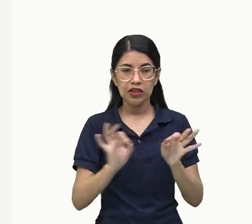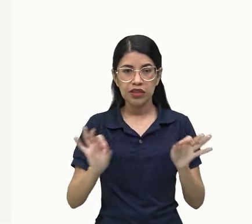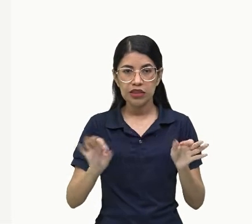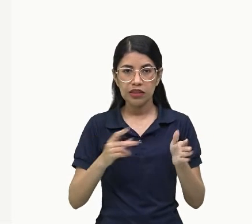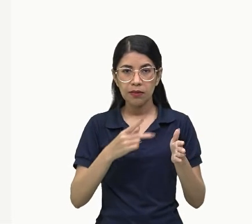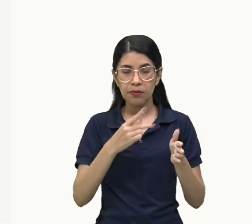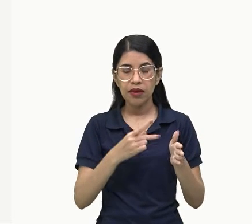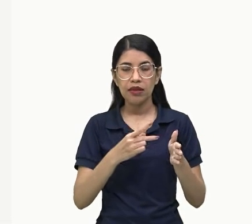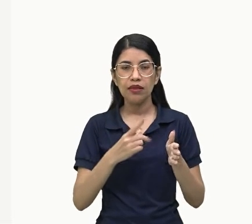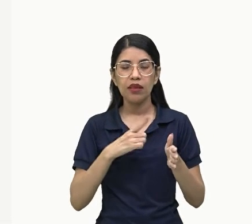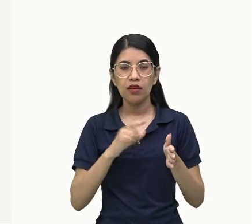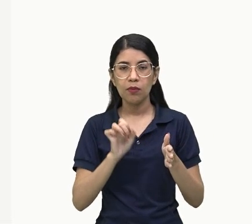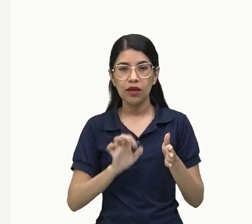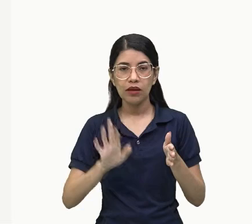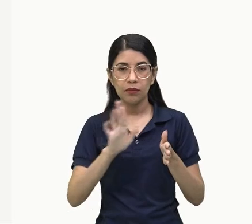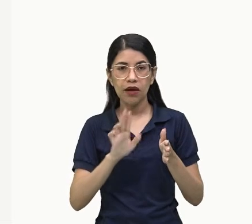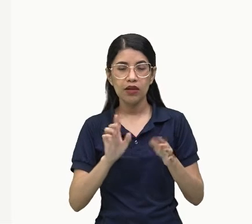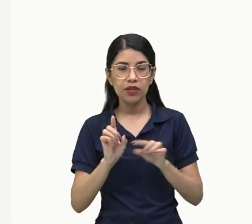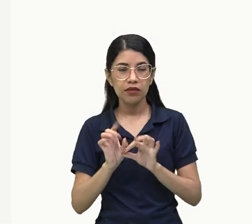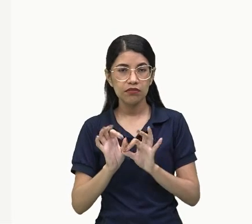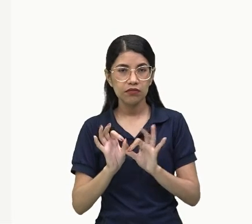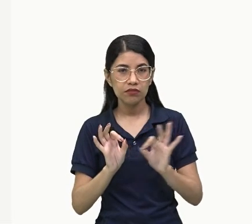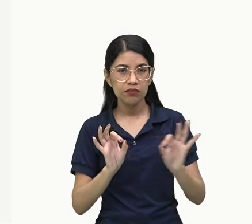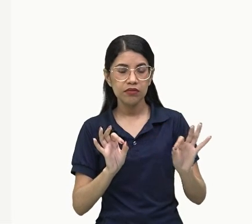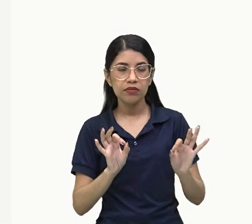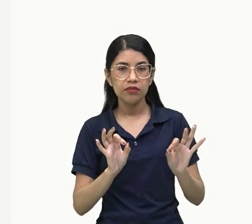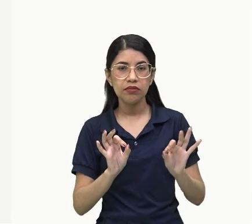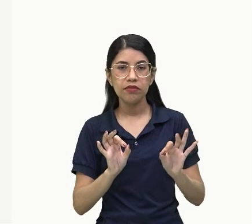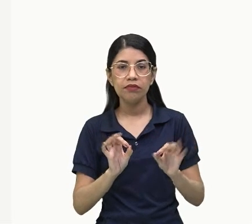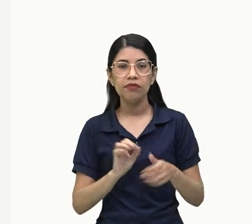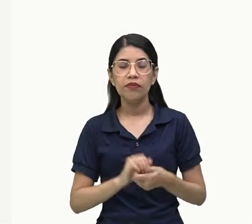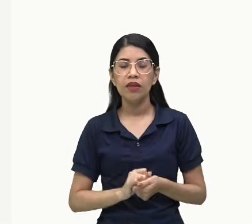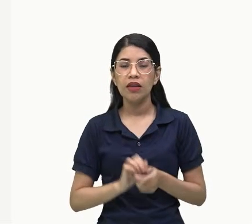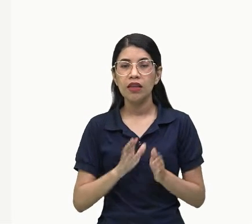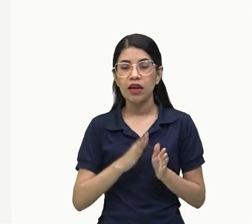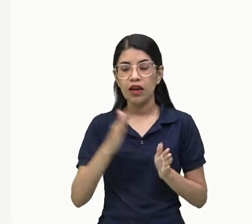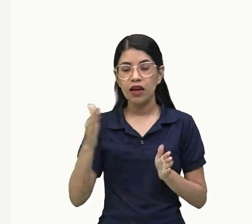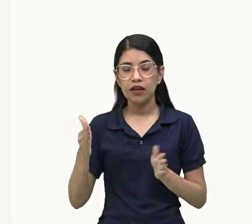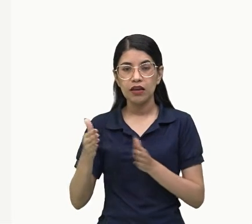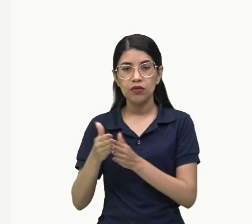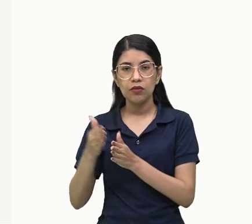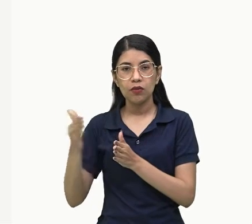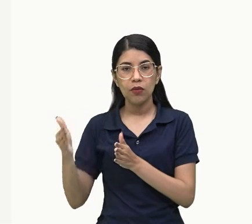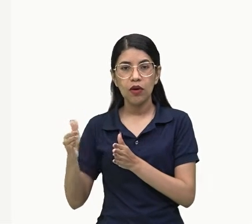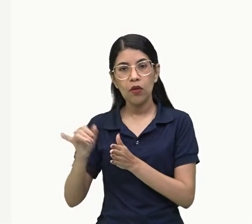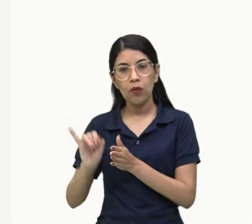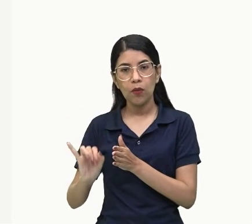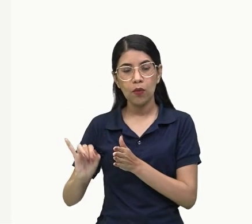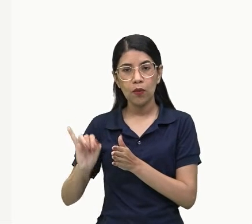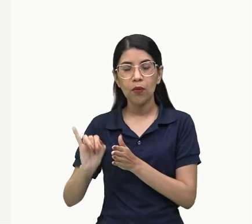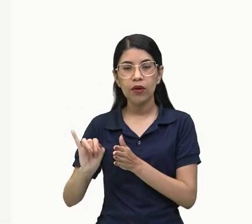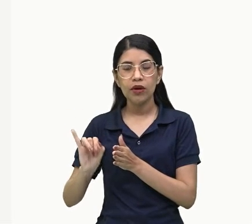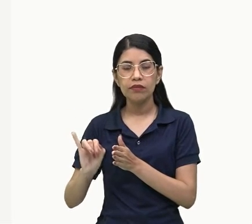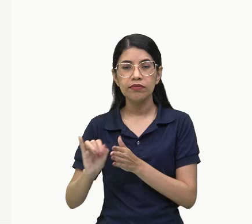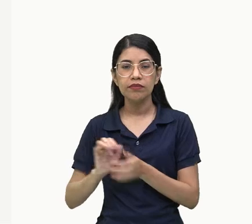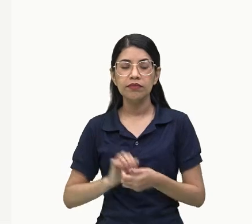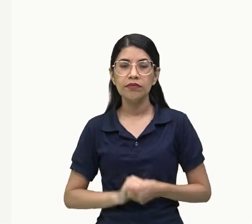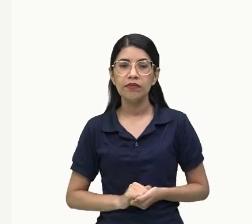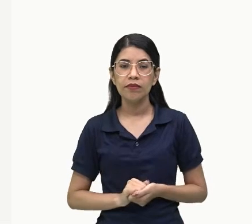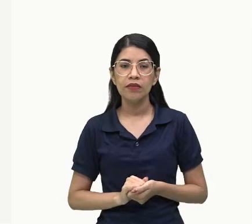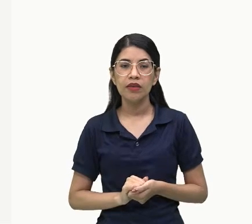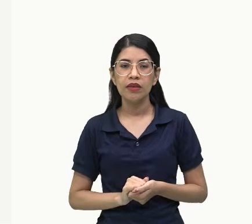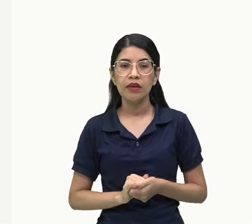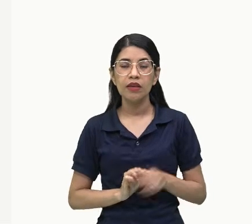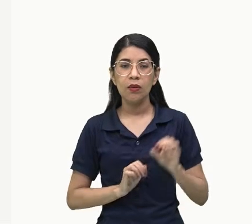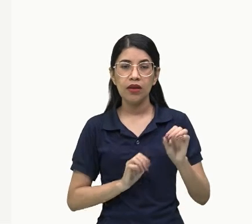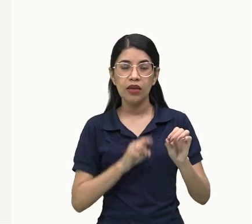imagem refletida de tamanho I aparece na face oposta da caixa. Está aqui a imagem, né? Está aqui o objeto, está